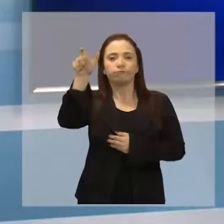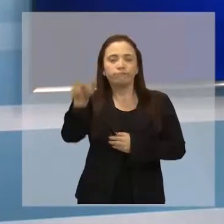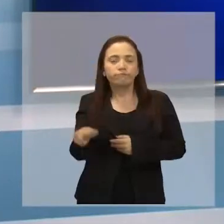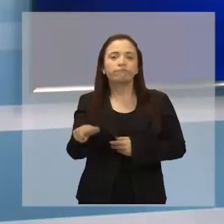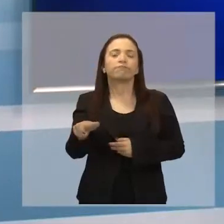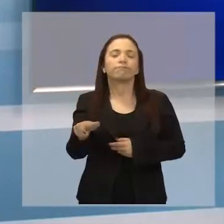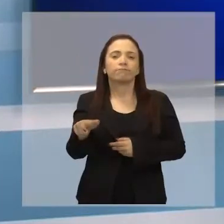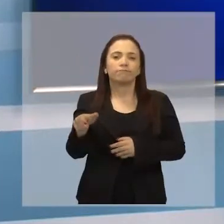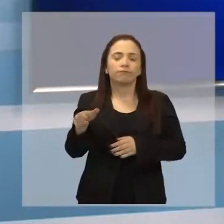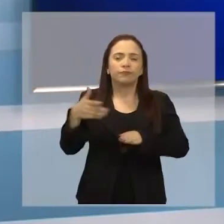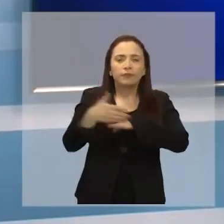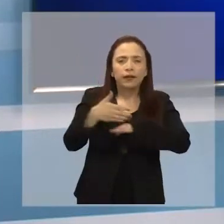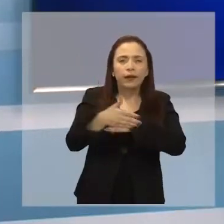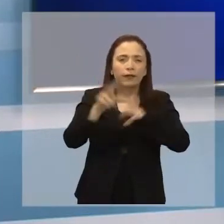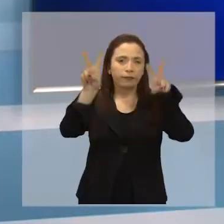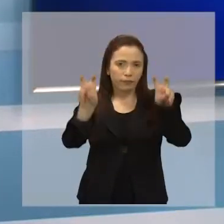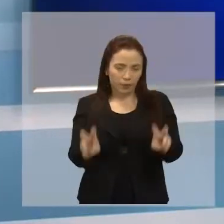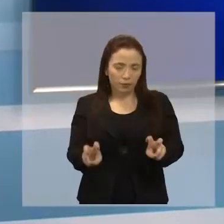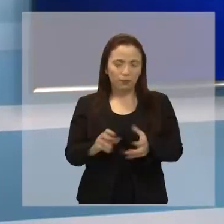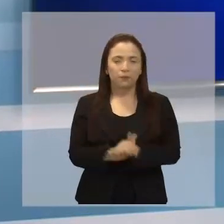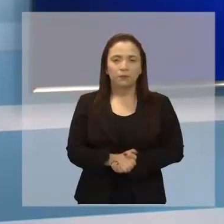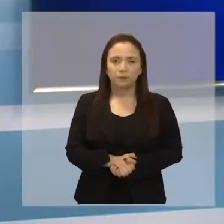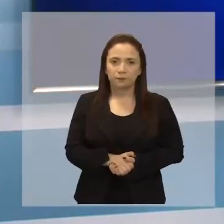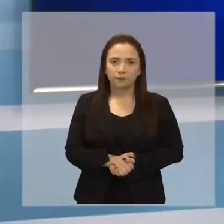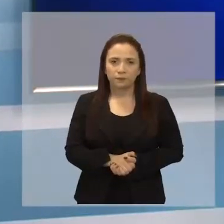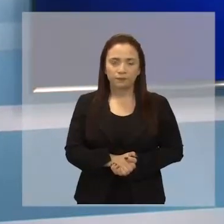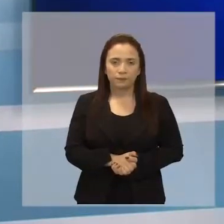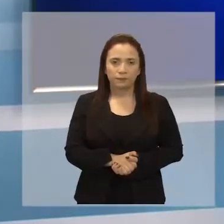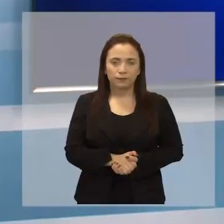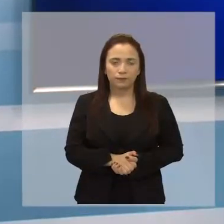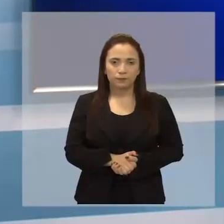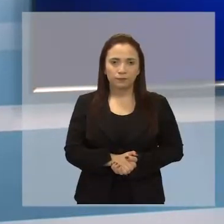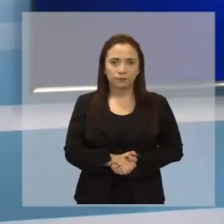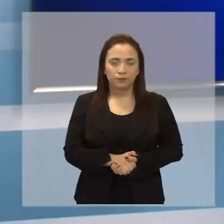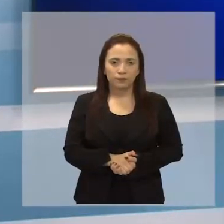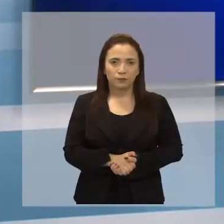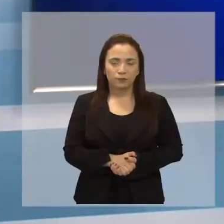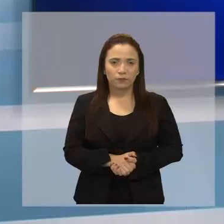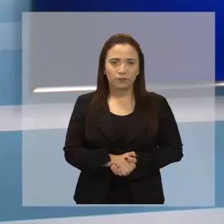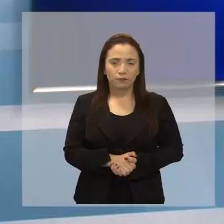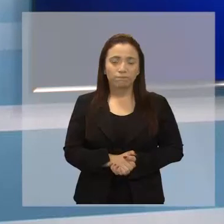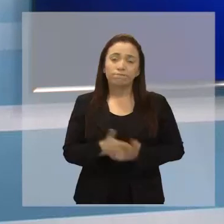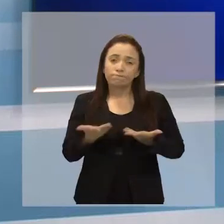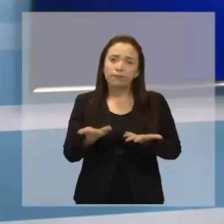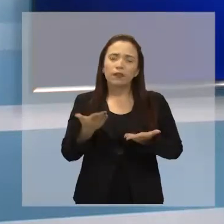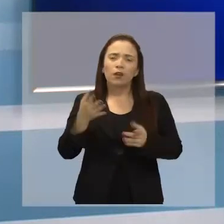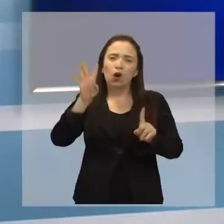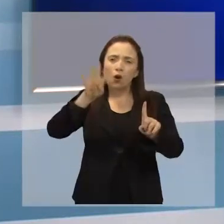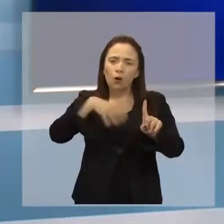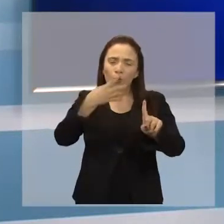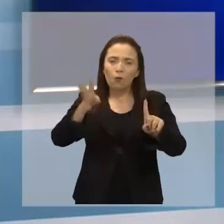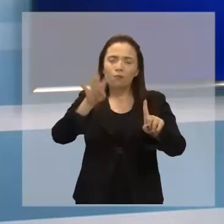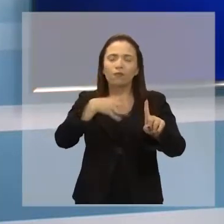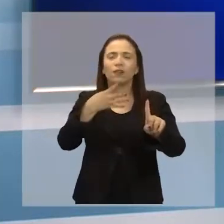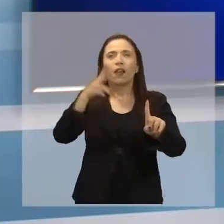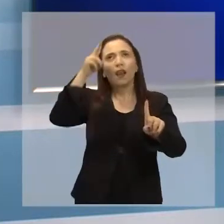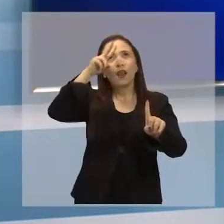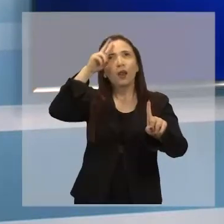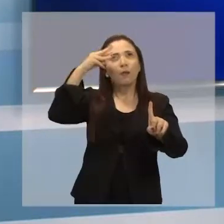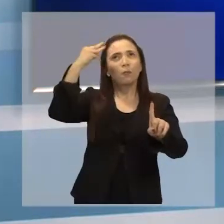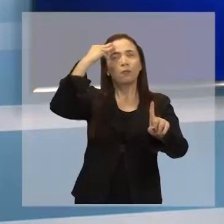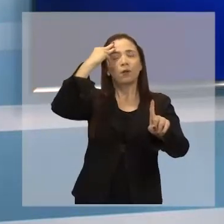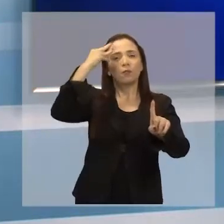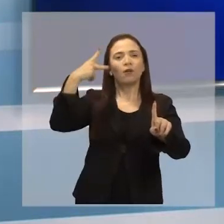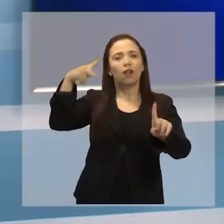nossas discussões, os temas aqui propostos. Esta é uma singela homenagem que prestamos a